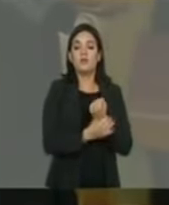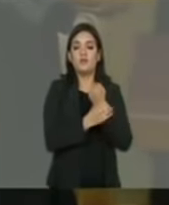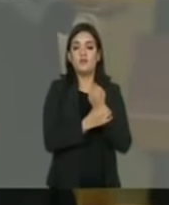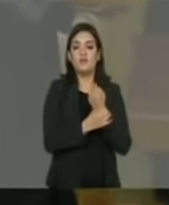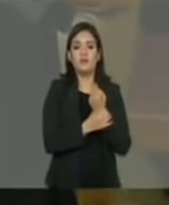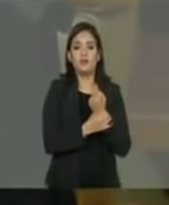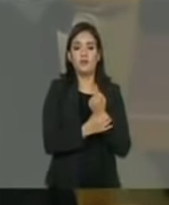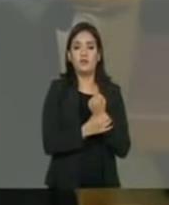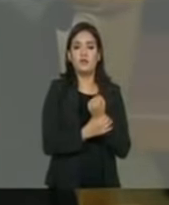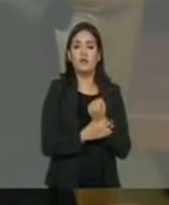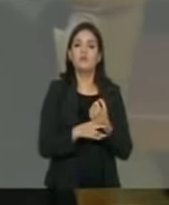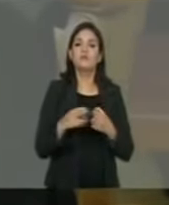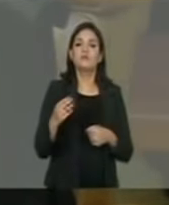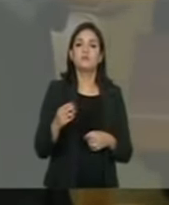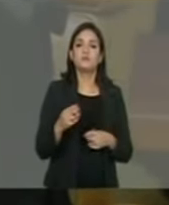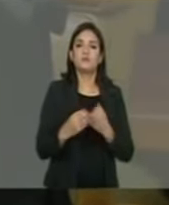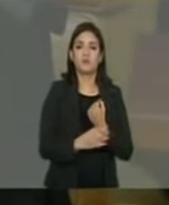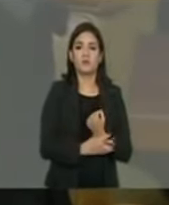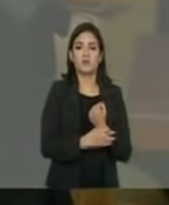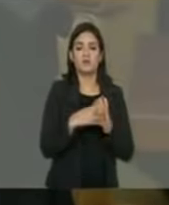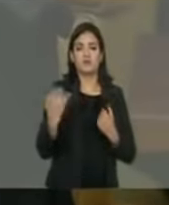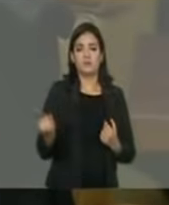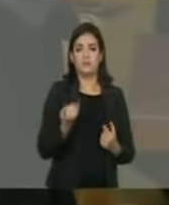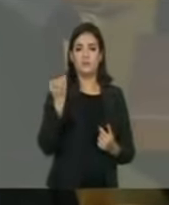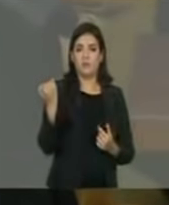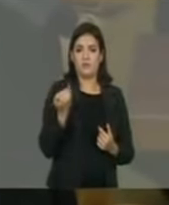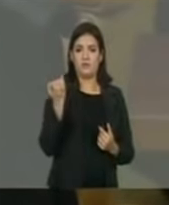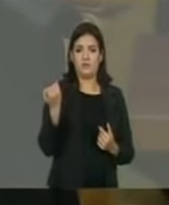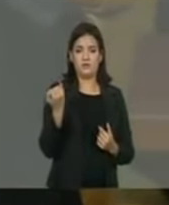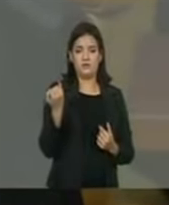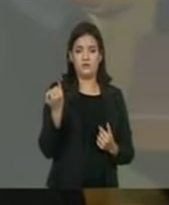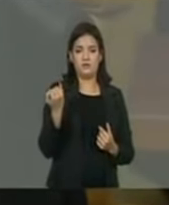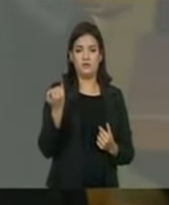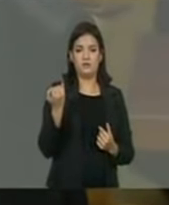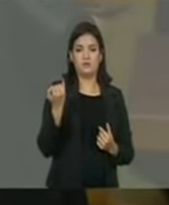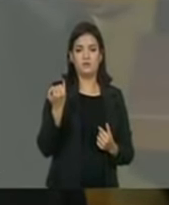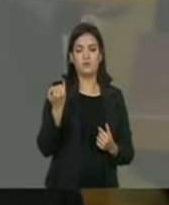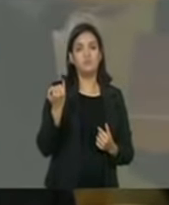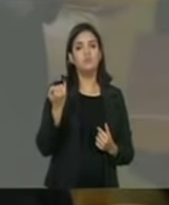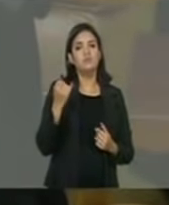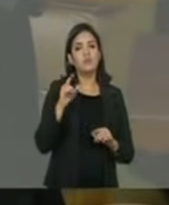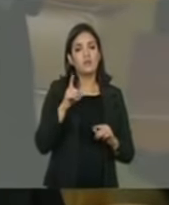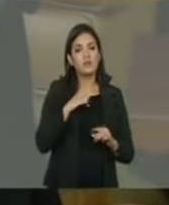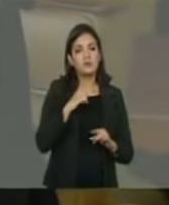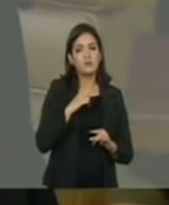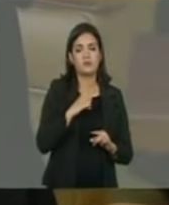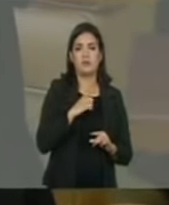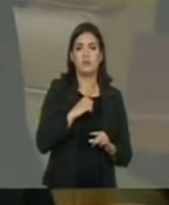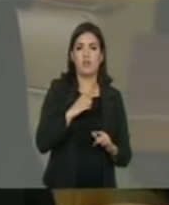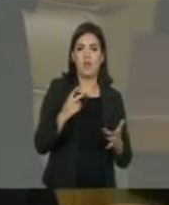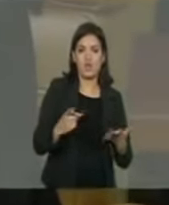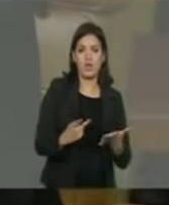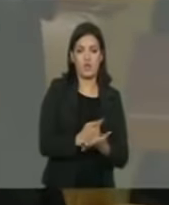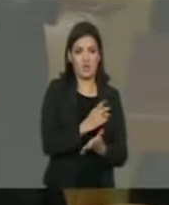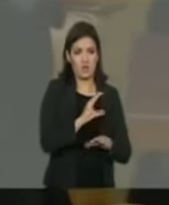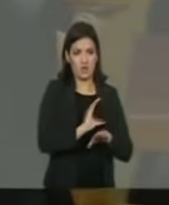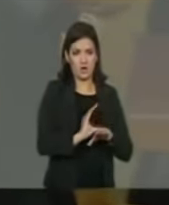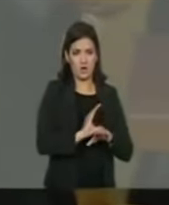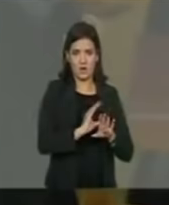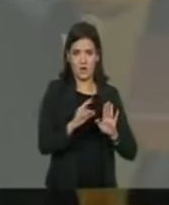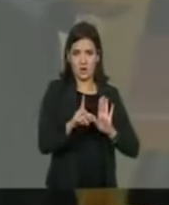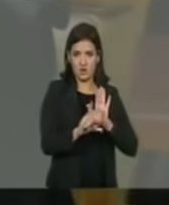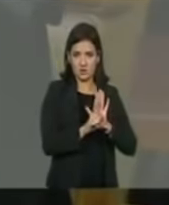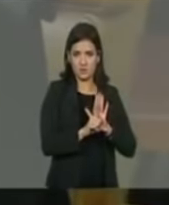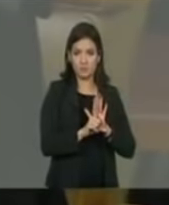garantia não se torne mera retórica em nosso cotidiano jurídico a significa portanto de gol eu